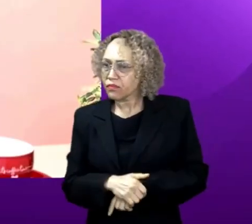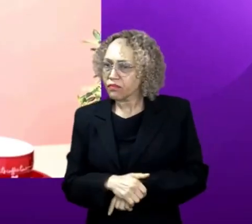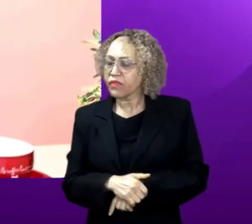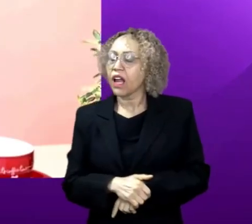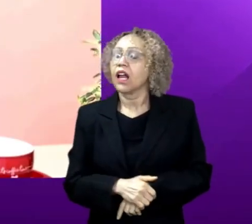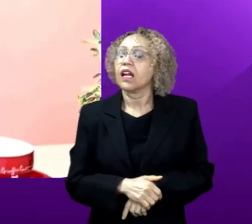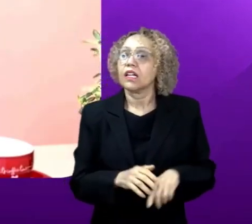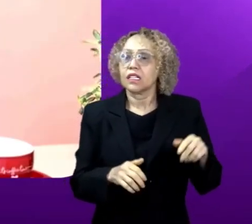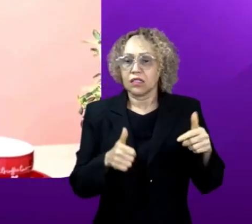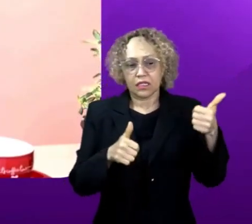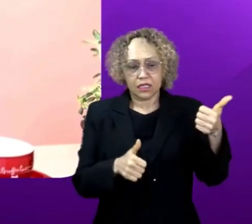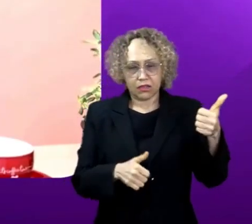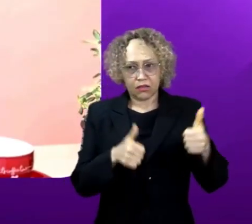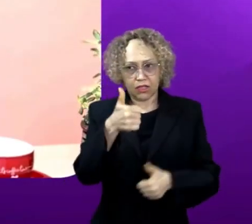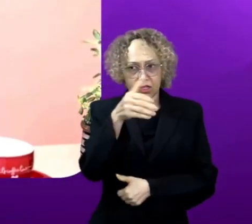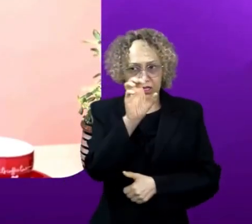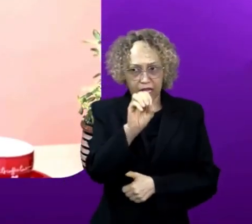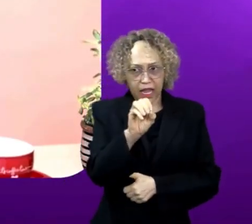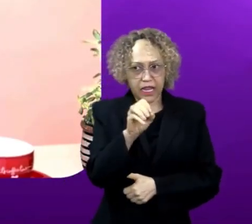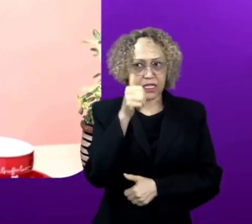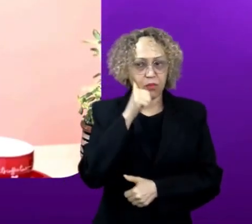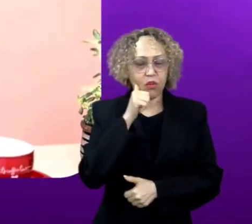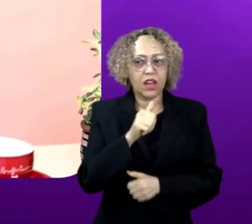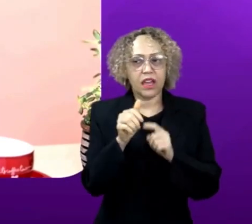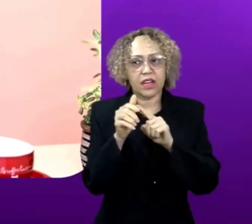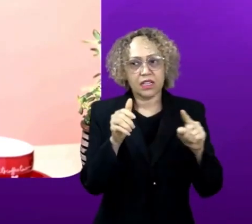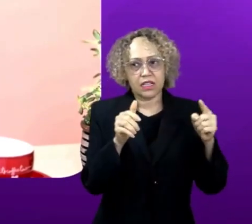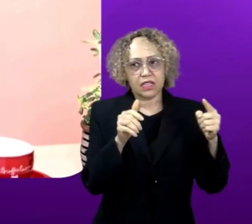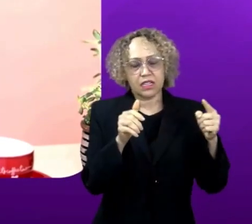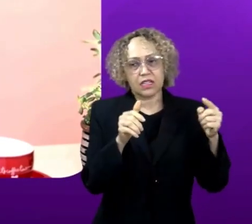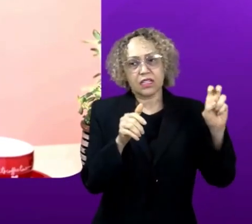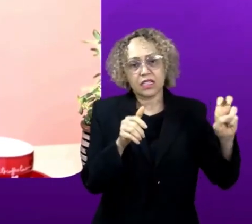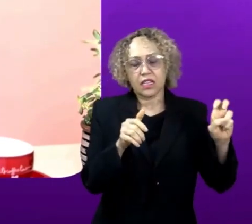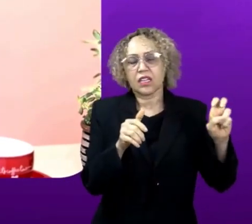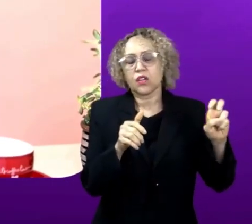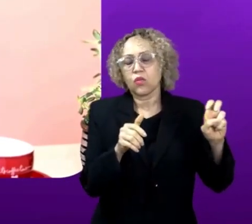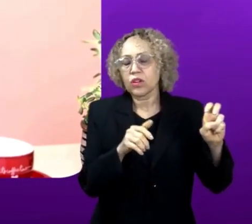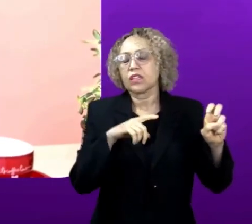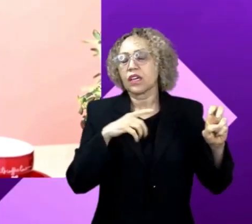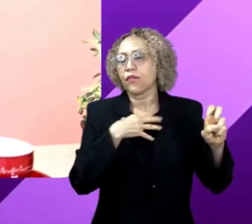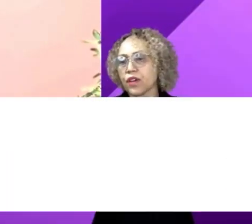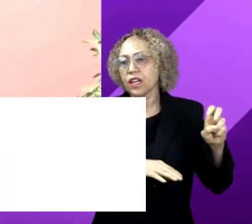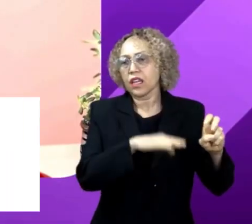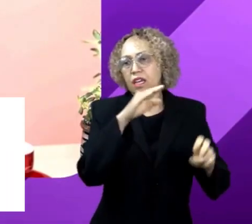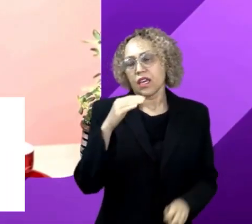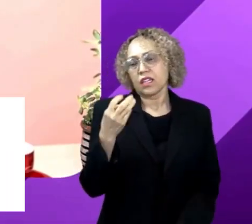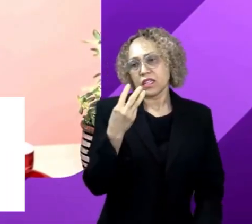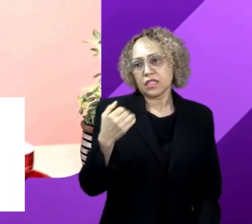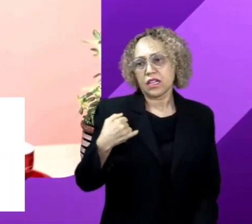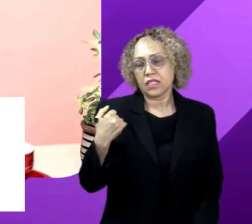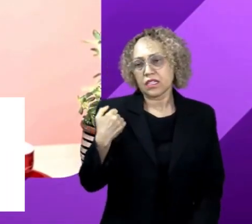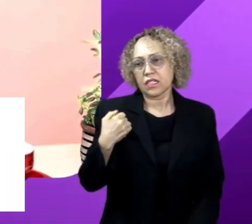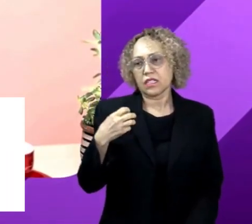em cada 10 mulheres de 25 a 49 anos com crianças de até 3 anos de idade estavam empregadas